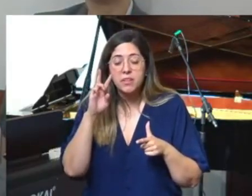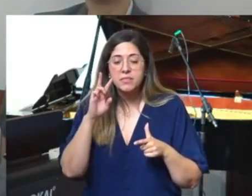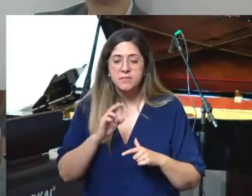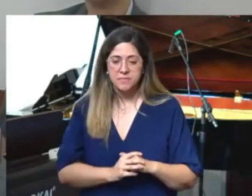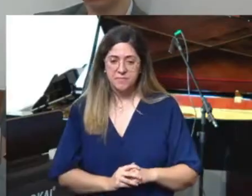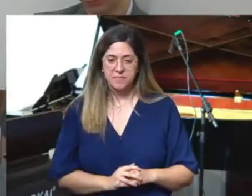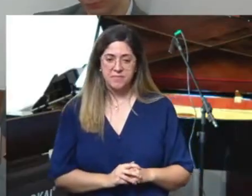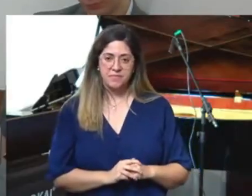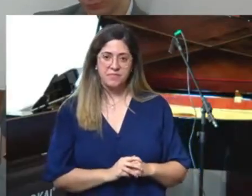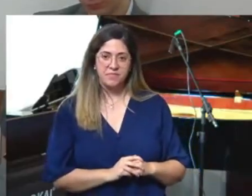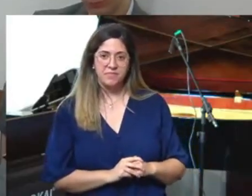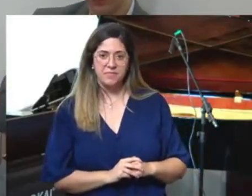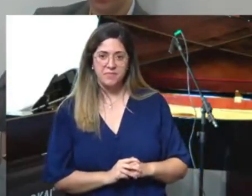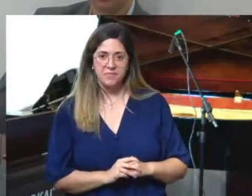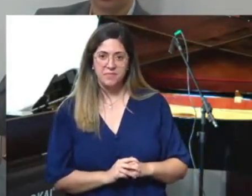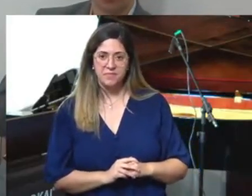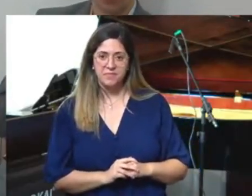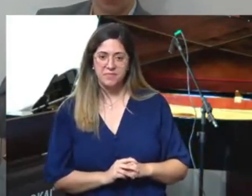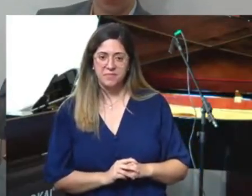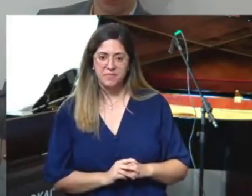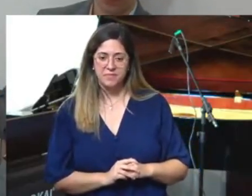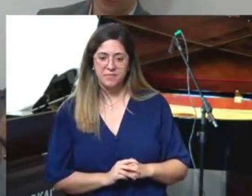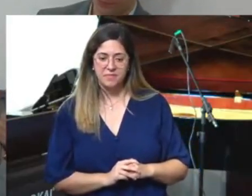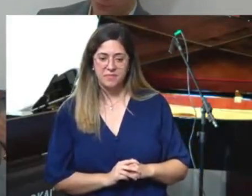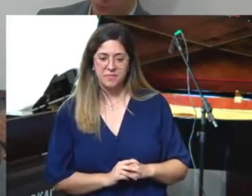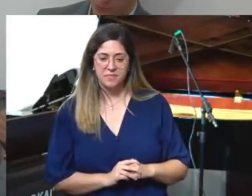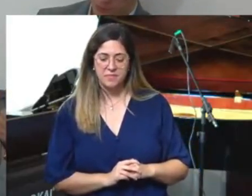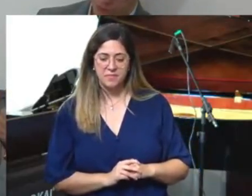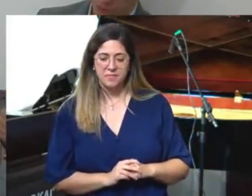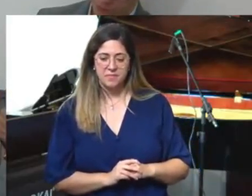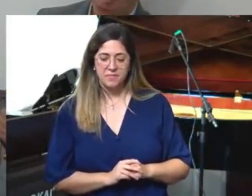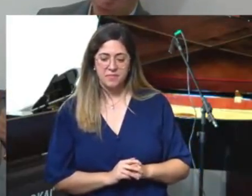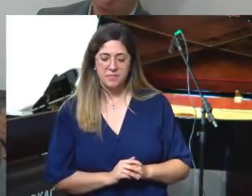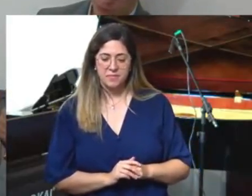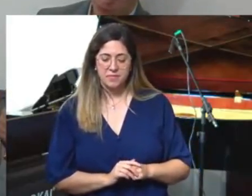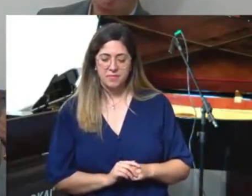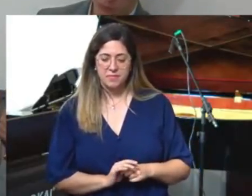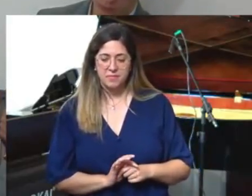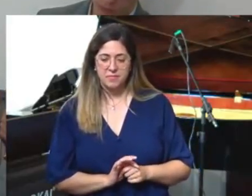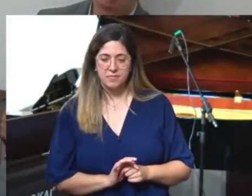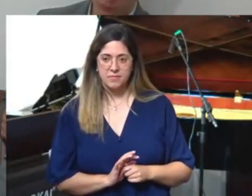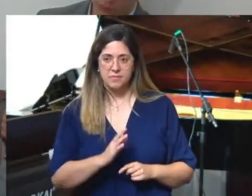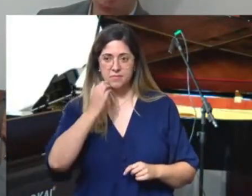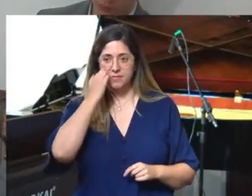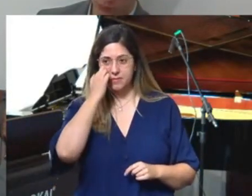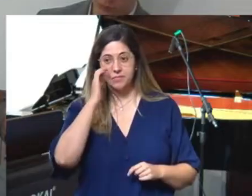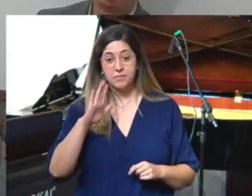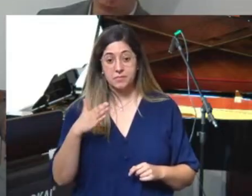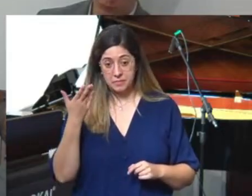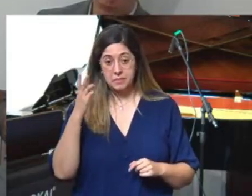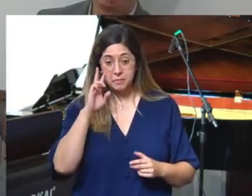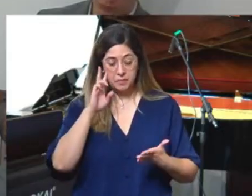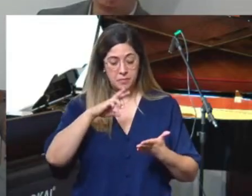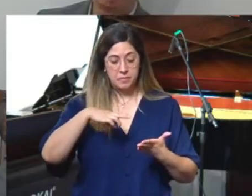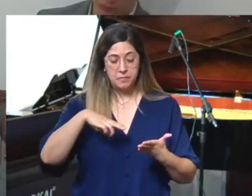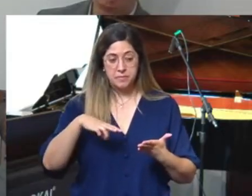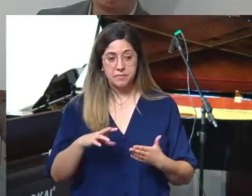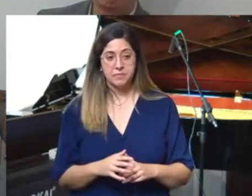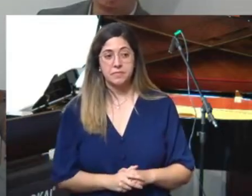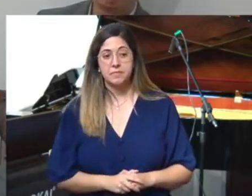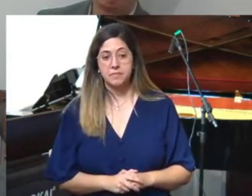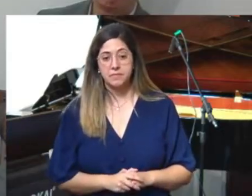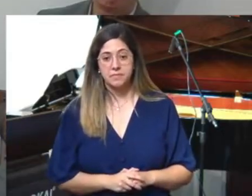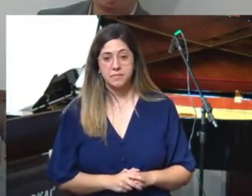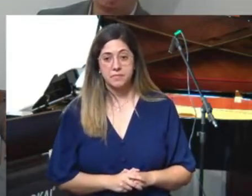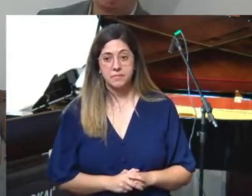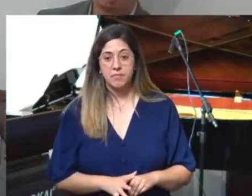aí no versículo de número 16 do capítulo 1. Quando lemos: afirmam